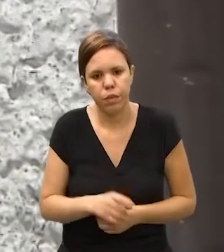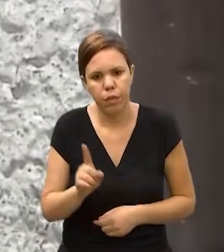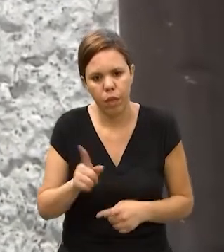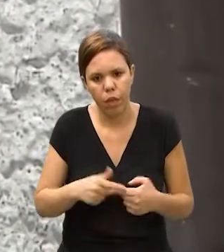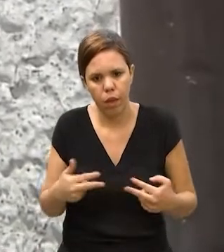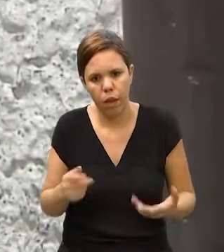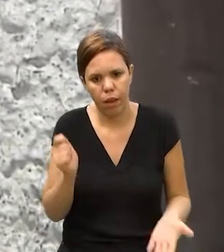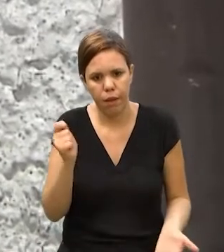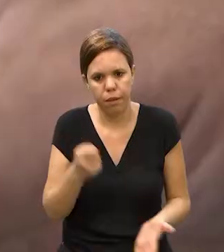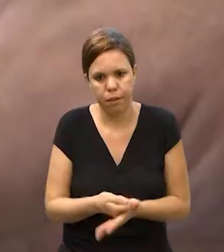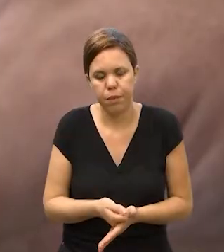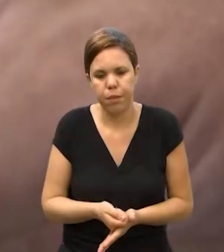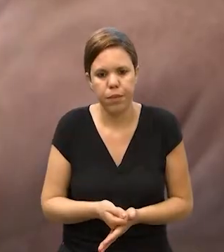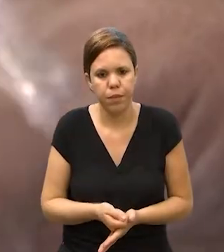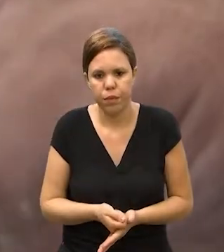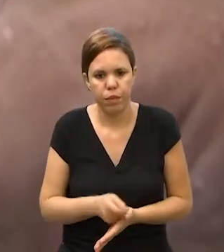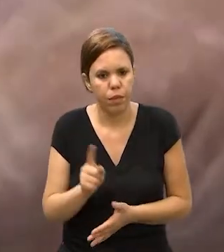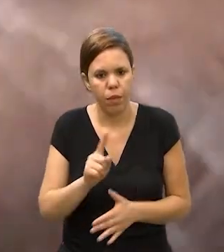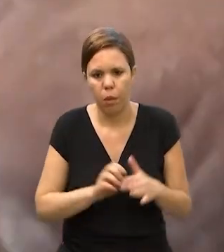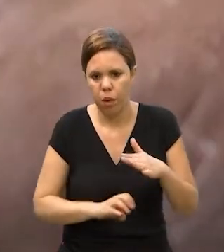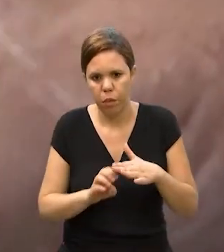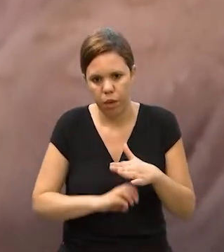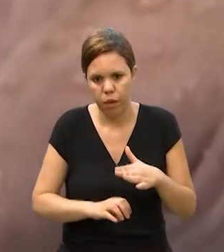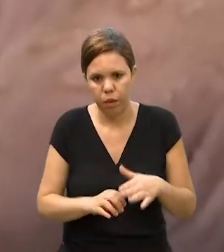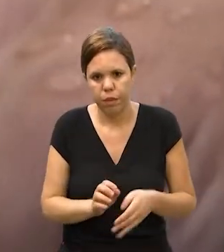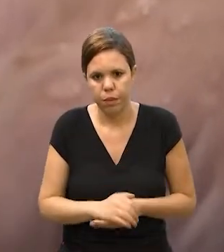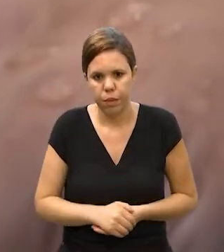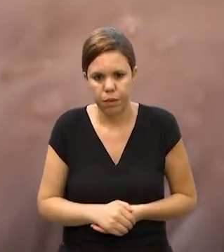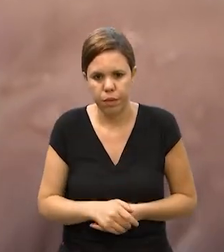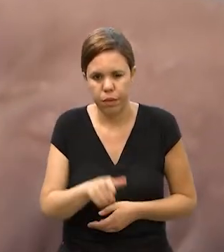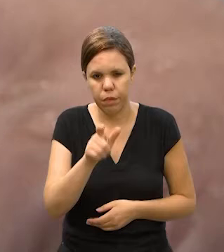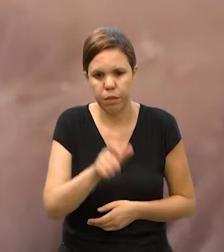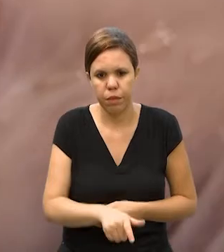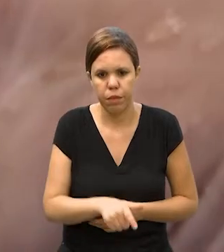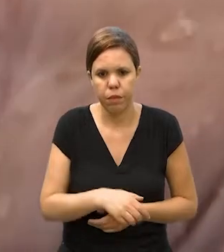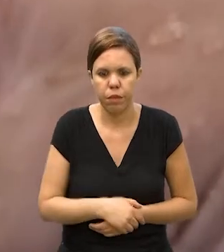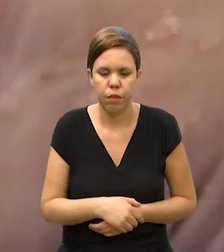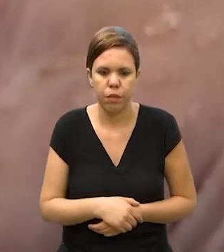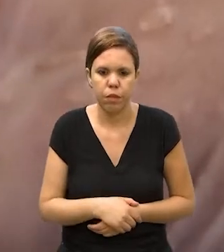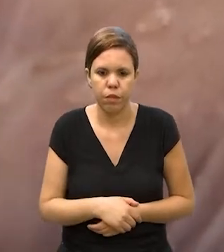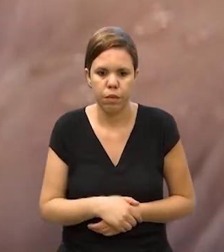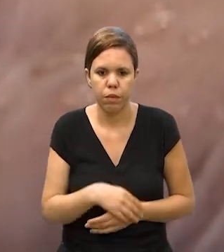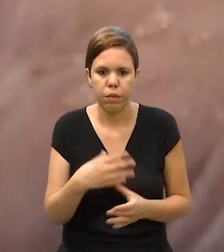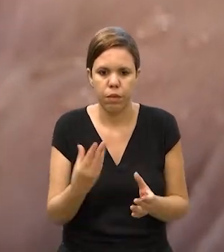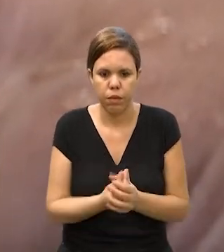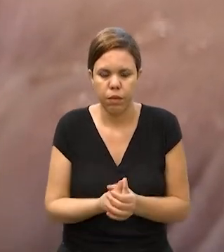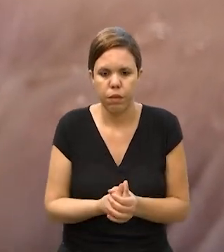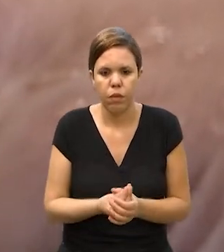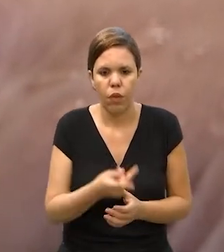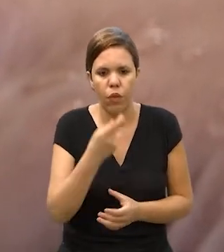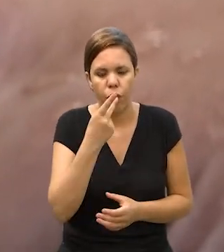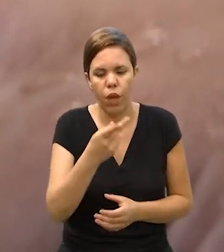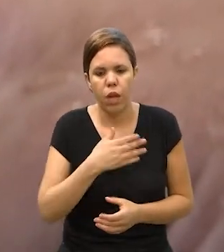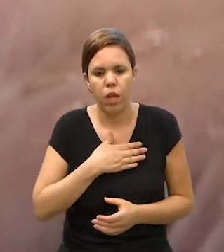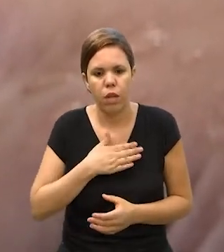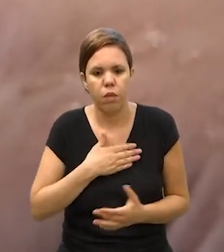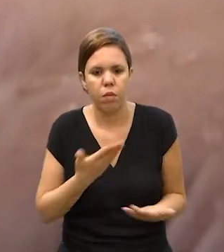equipamento seria pago não pela empresa, mas pela pessoa que queria instalar, né? Eu falo, na minha residência